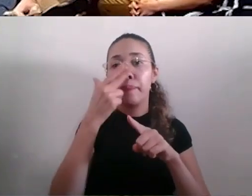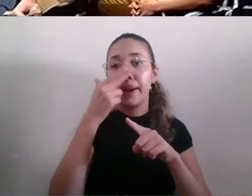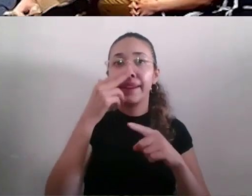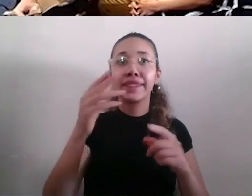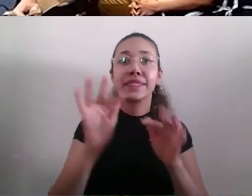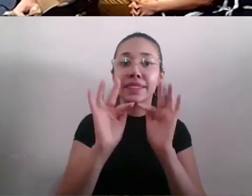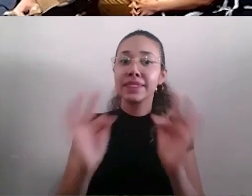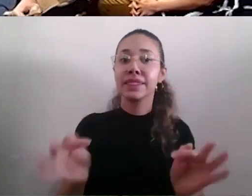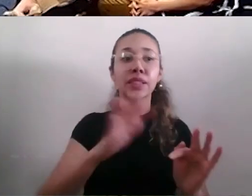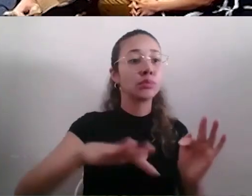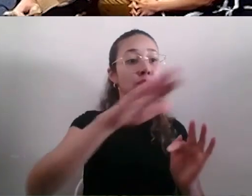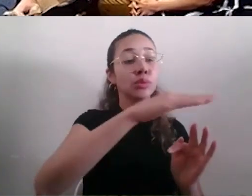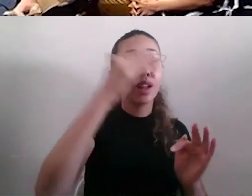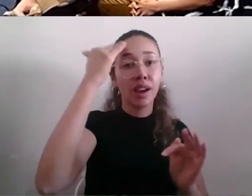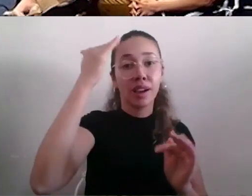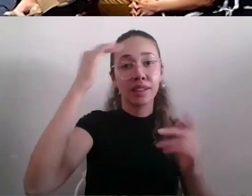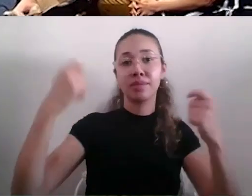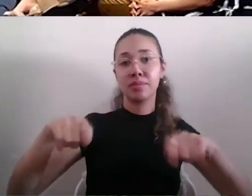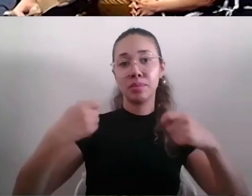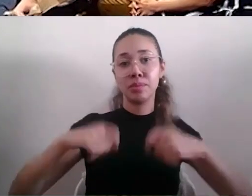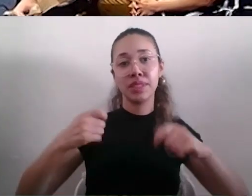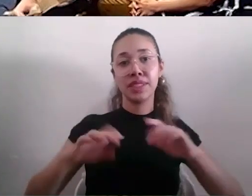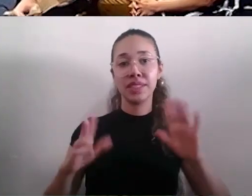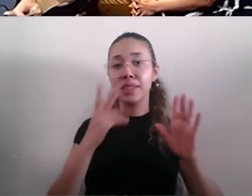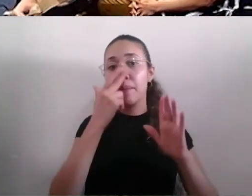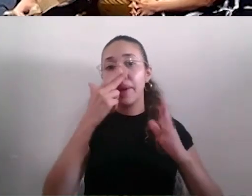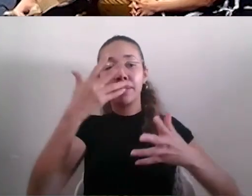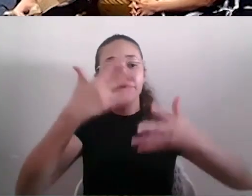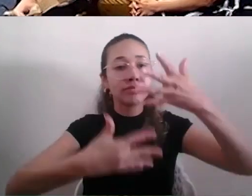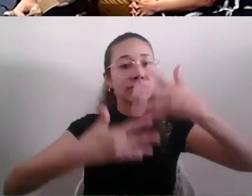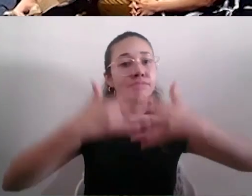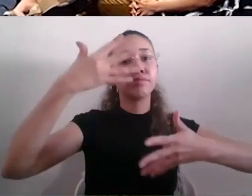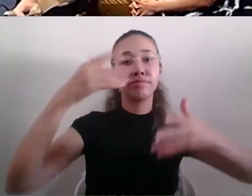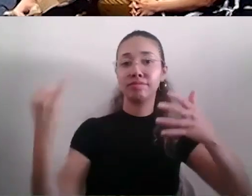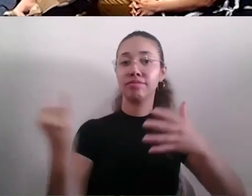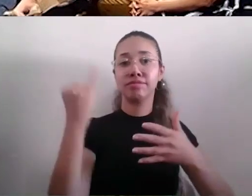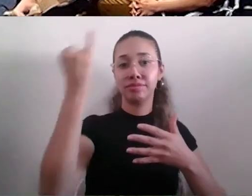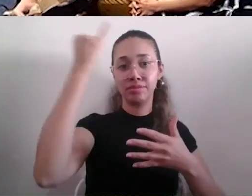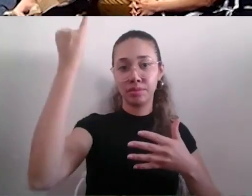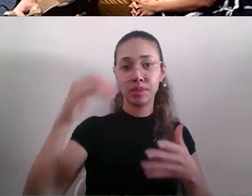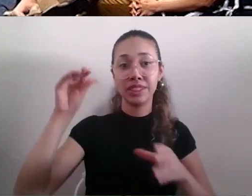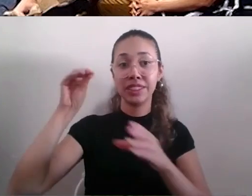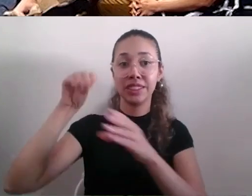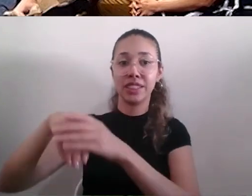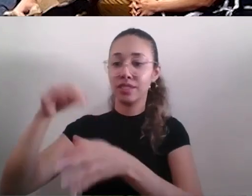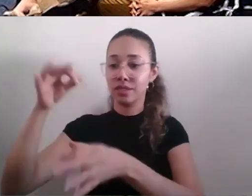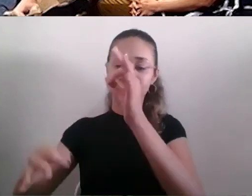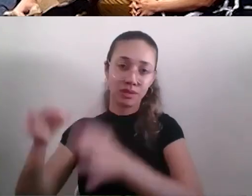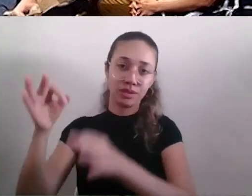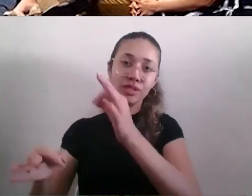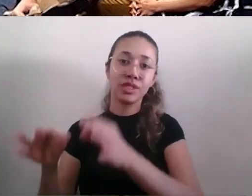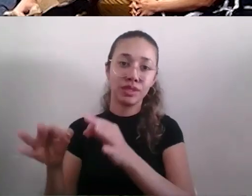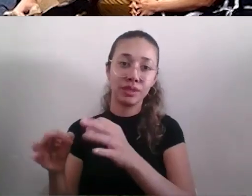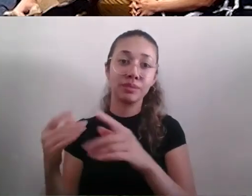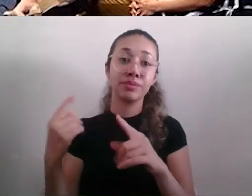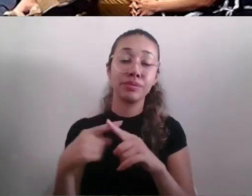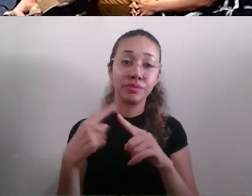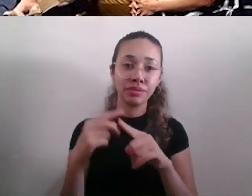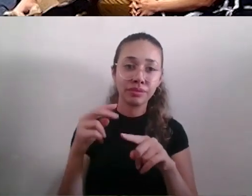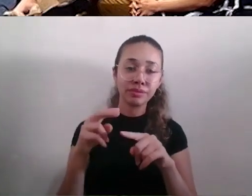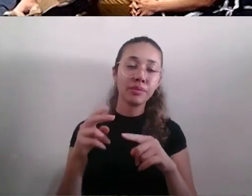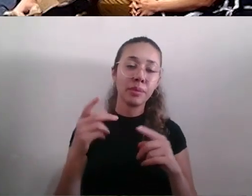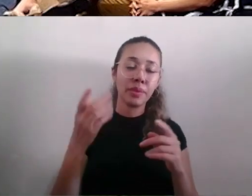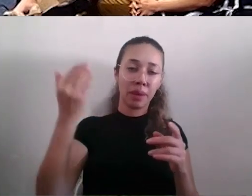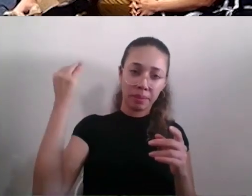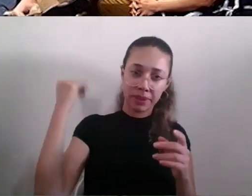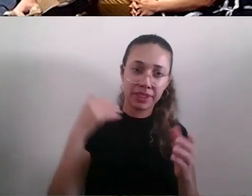mais transparente mesmo, entendeu? Ser mais transparente com o que acontece dentro do judiciário. Para mim, esse processo todo, desde o Praia,